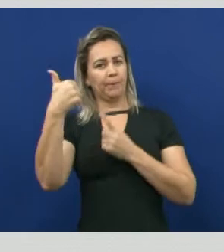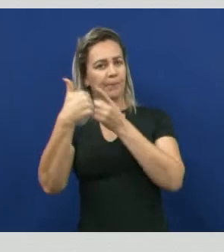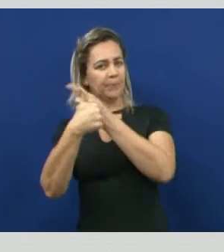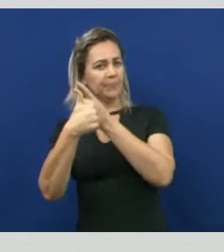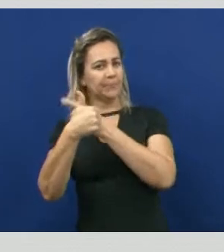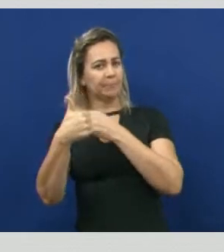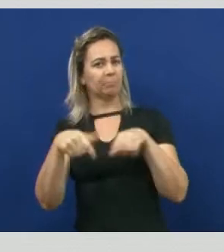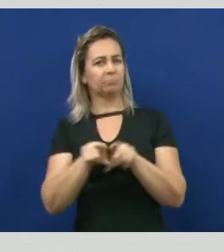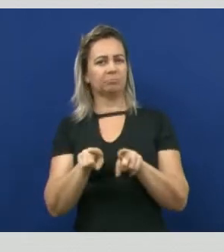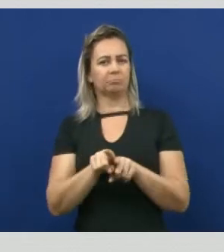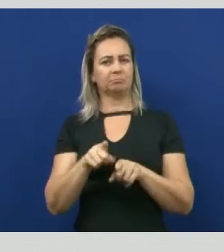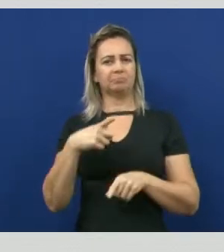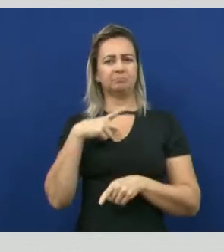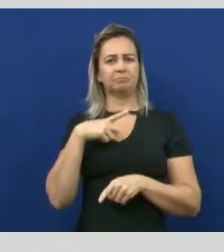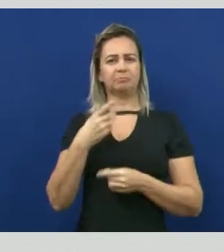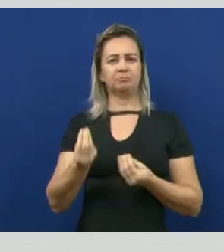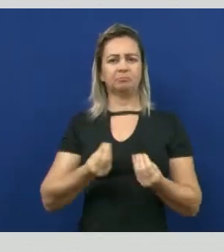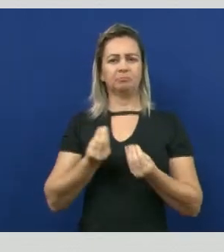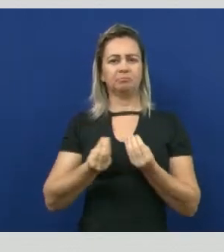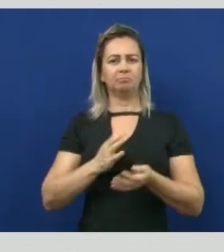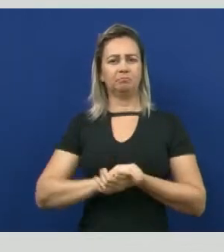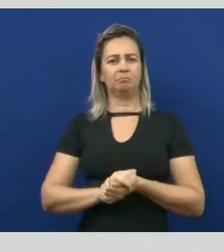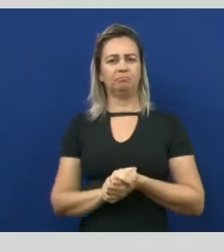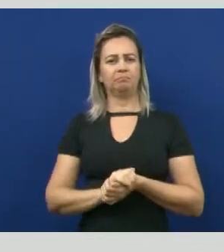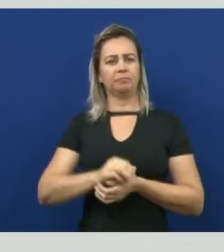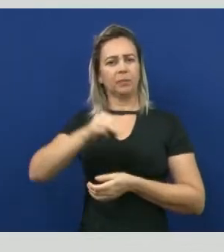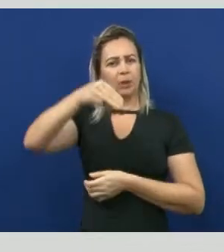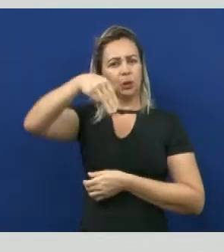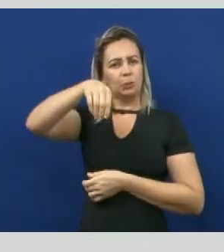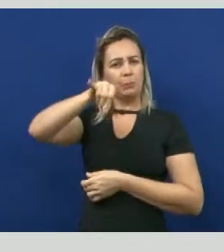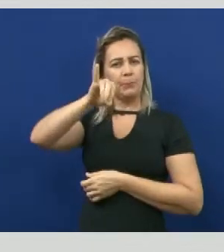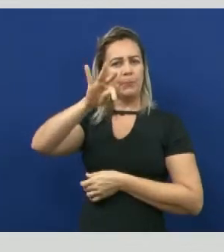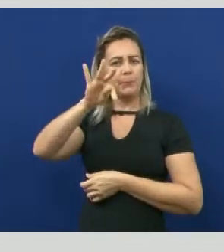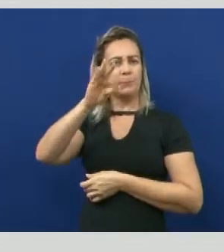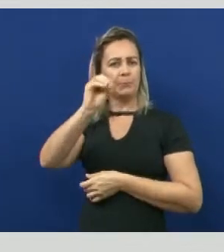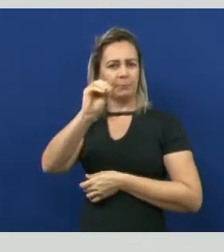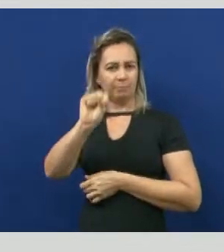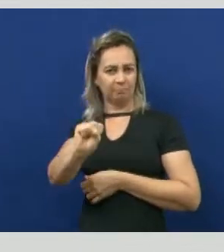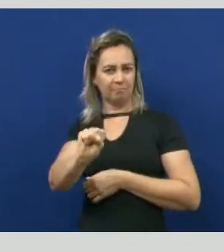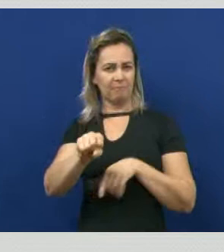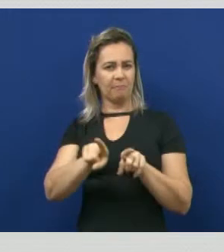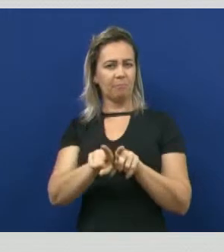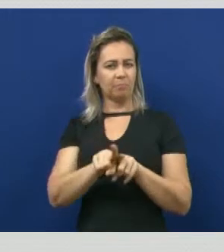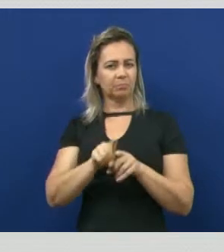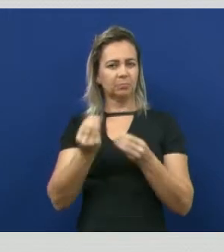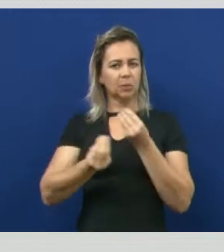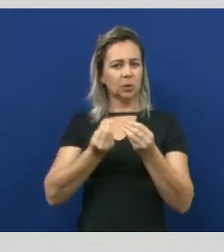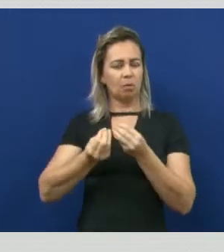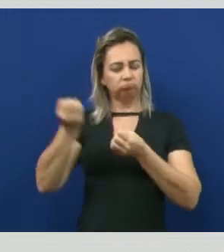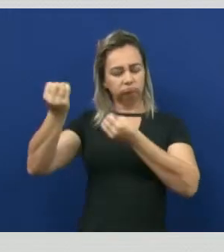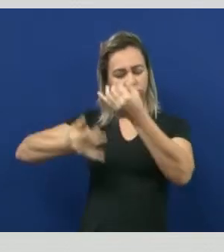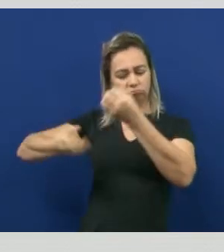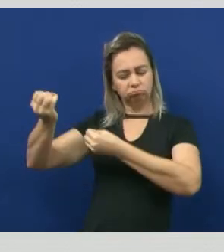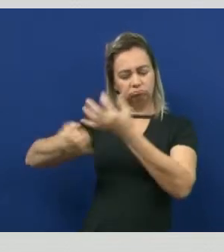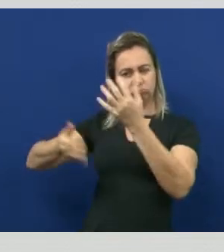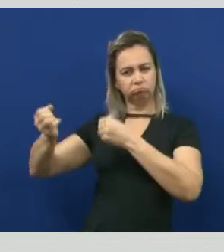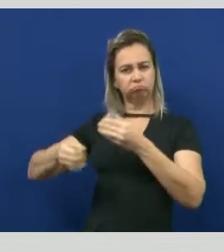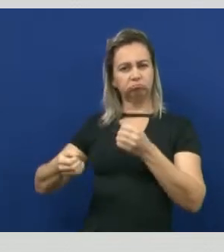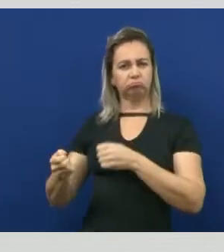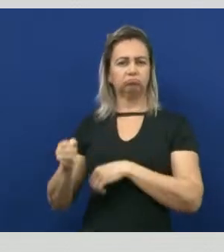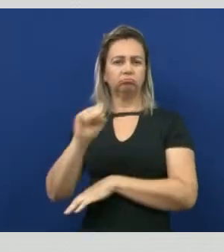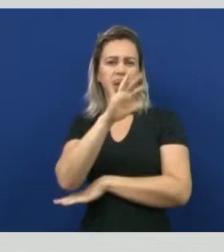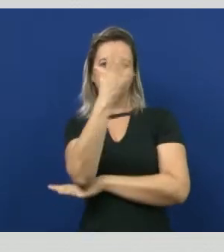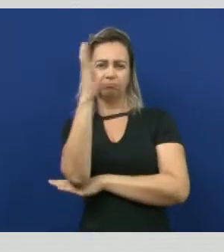um período caracterizado pelos mitos, cujas explicações dos fenômenos naturais eram atribuídos ao